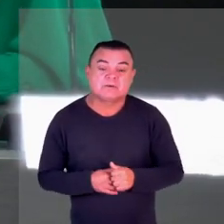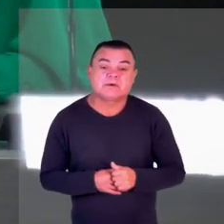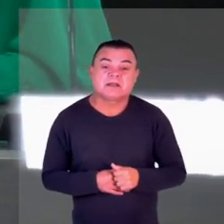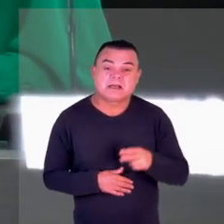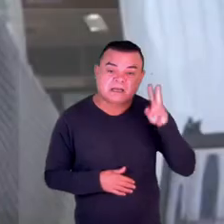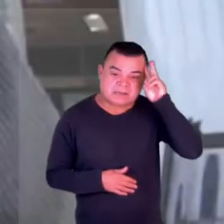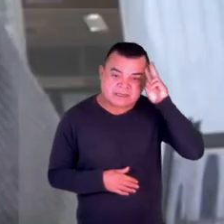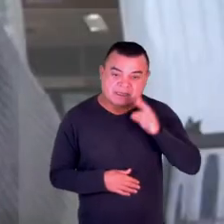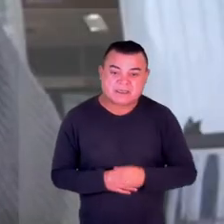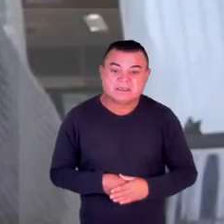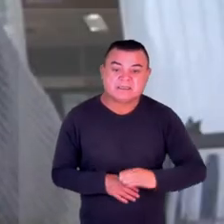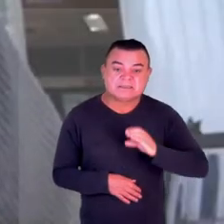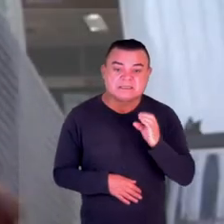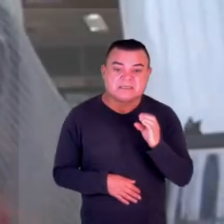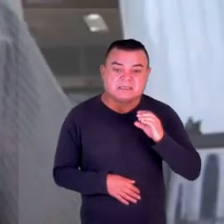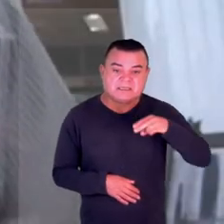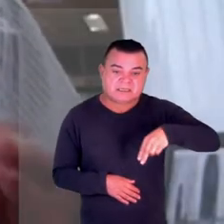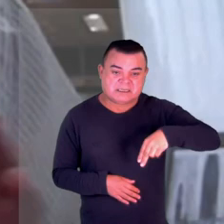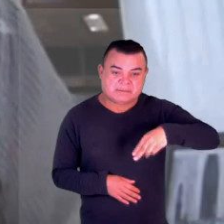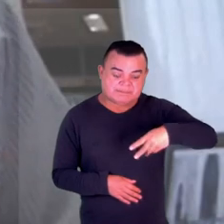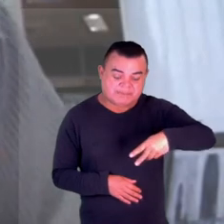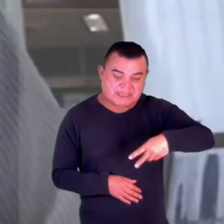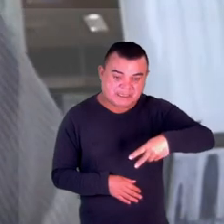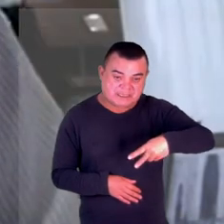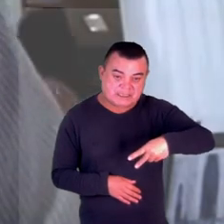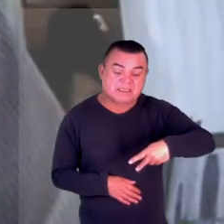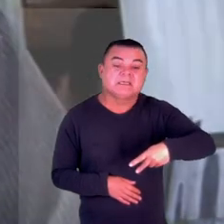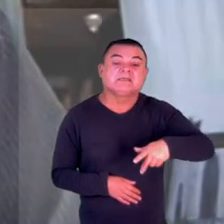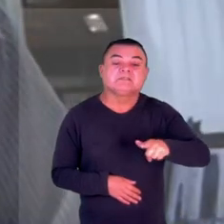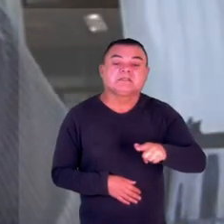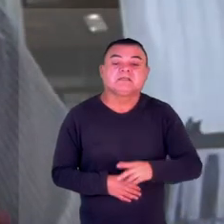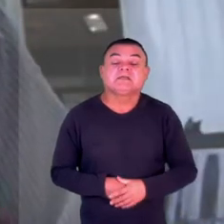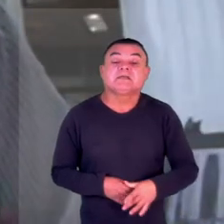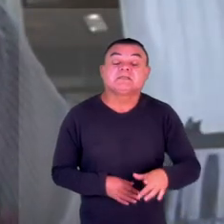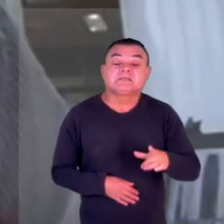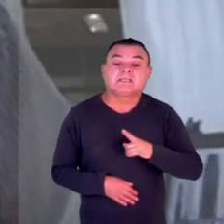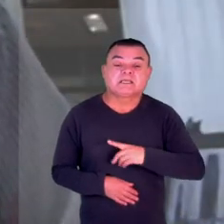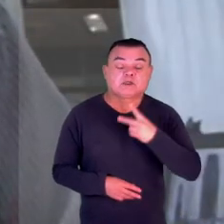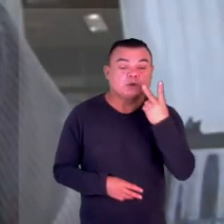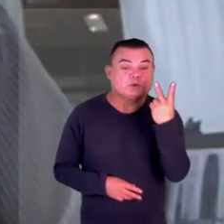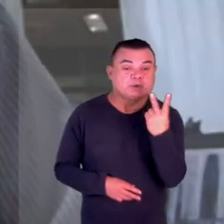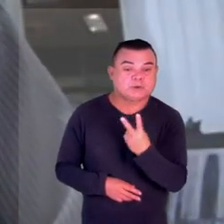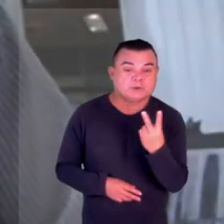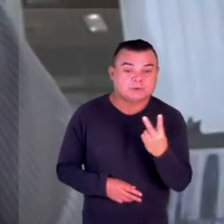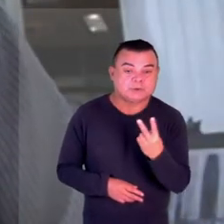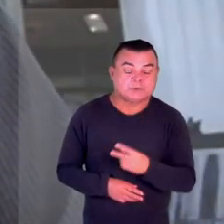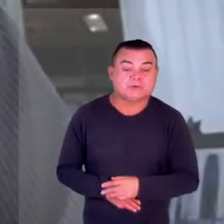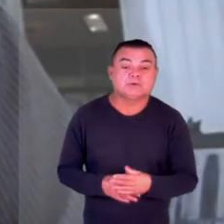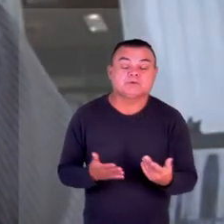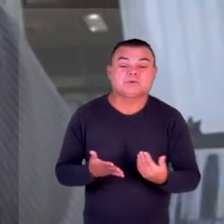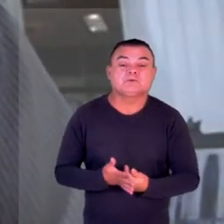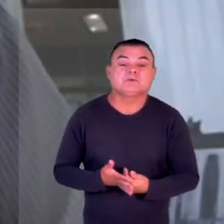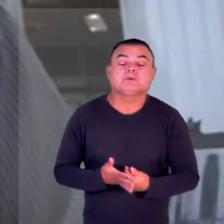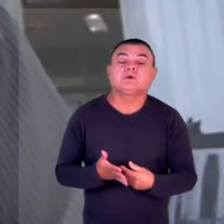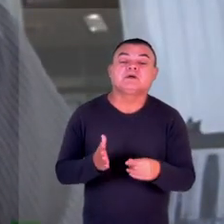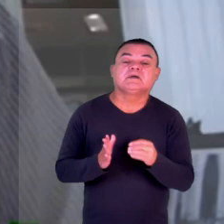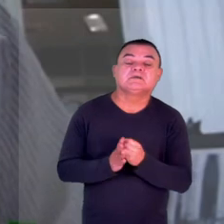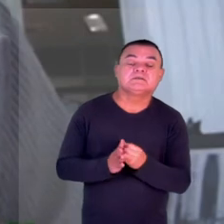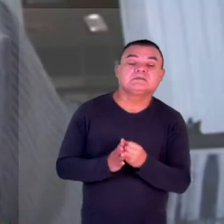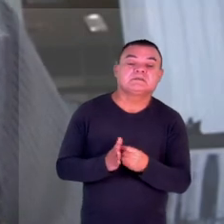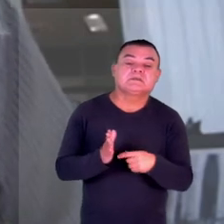cnpg tem dois enunciados que se referem ao direito humano Alimentação adequada